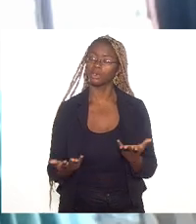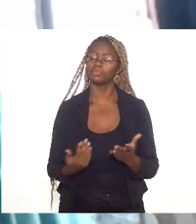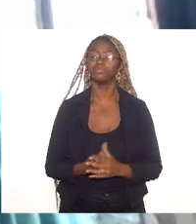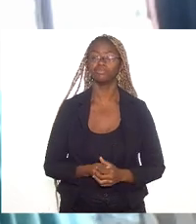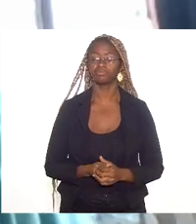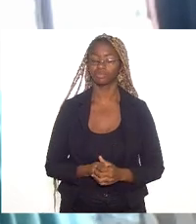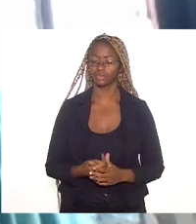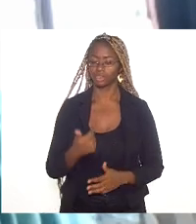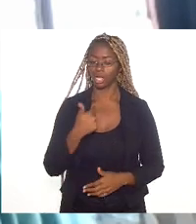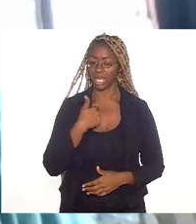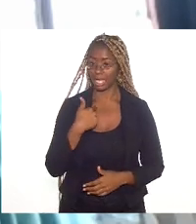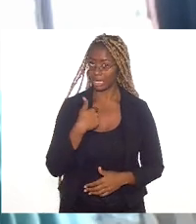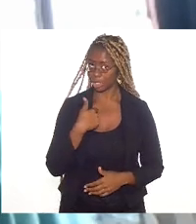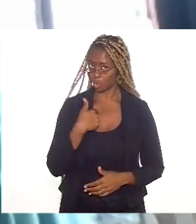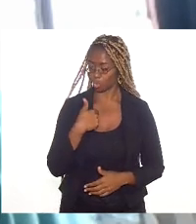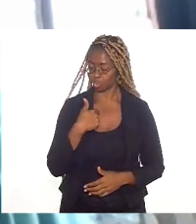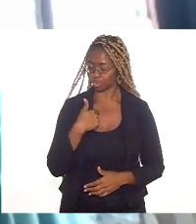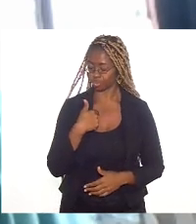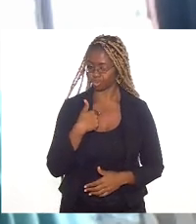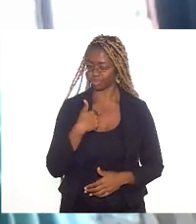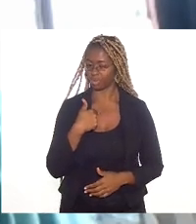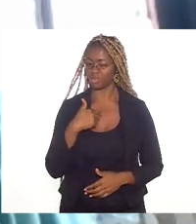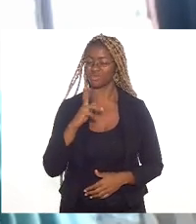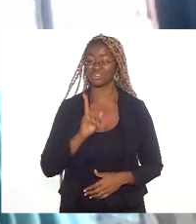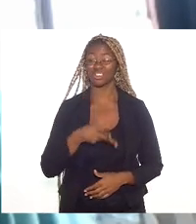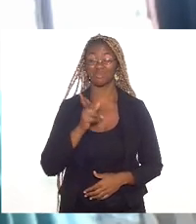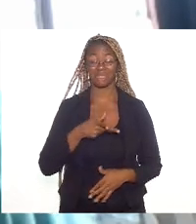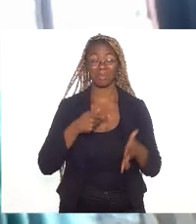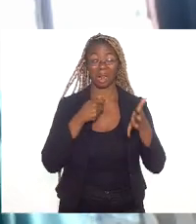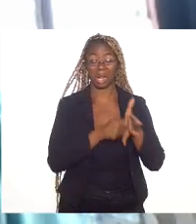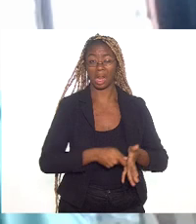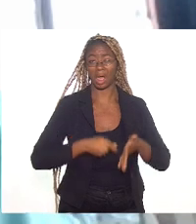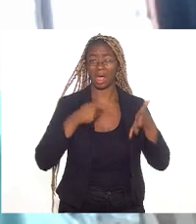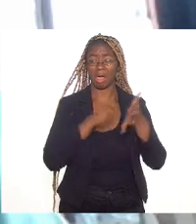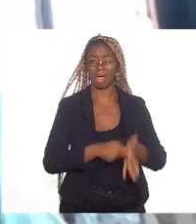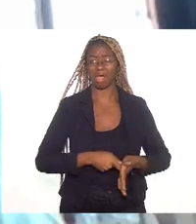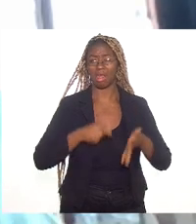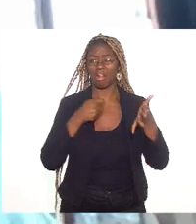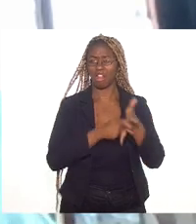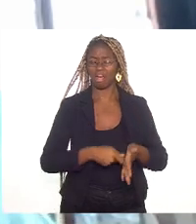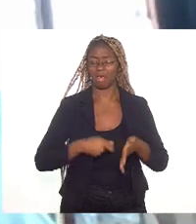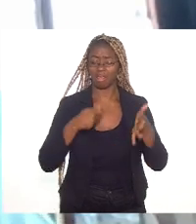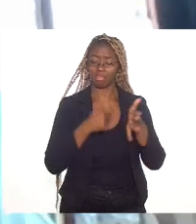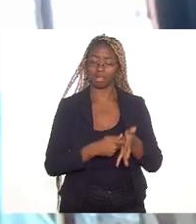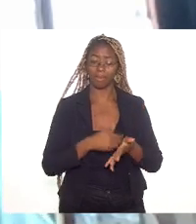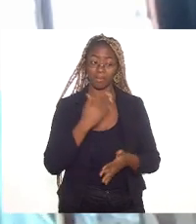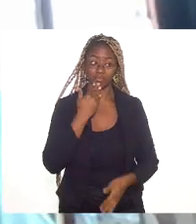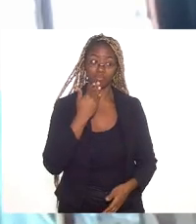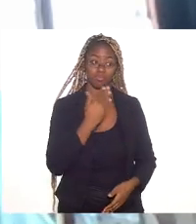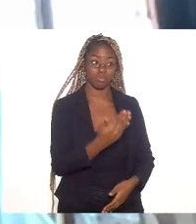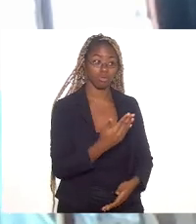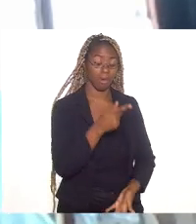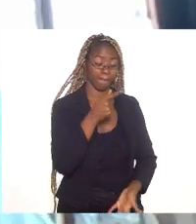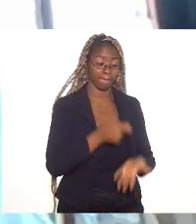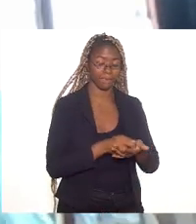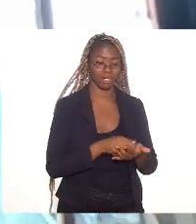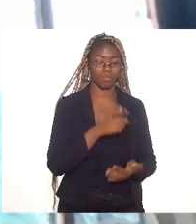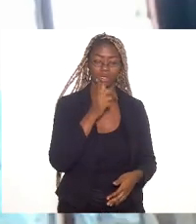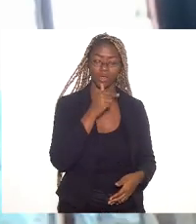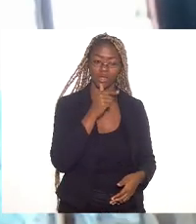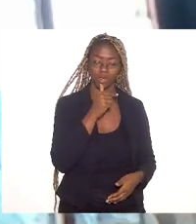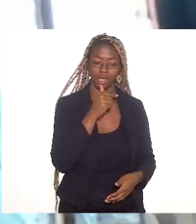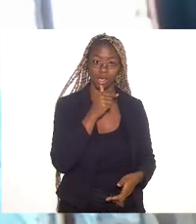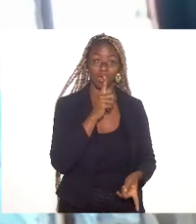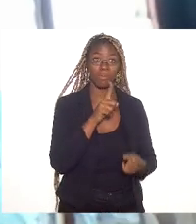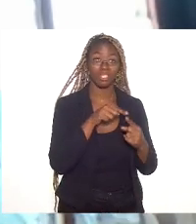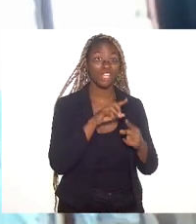Eu sou um daqueles que sempre briguei para que a cobrança de água fosse em função da